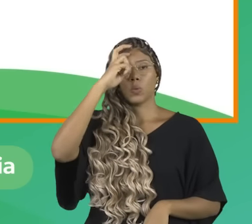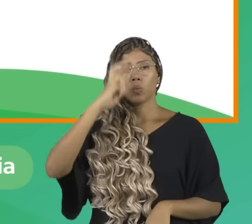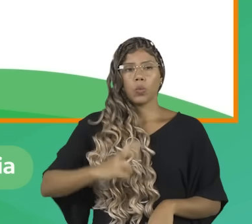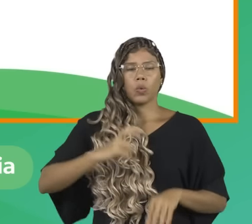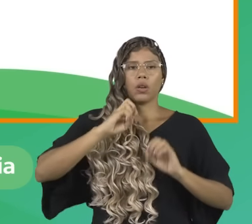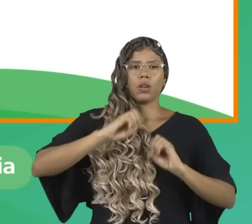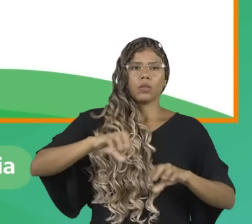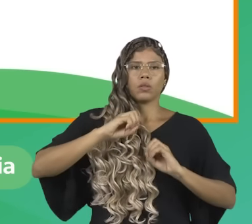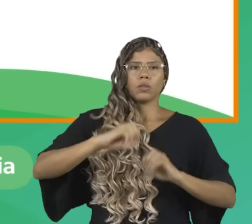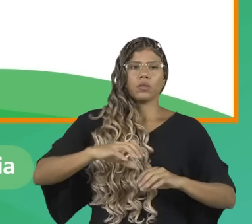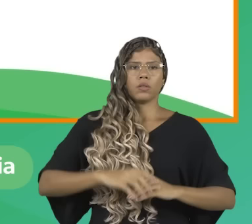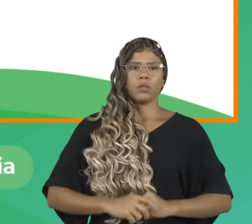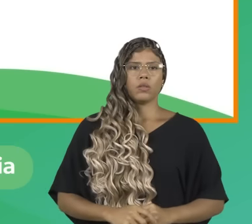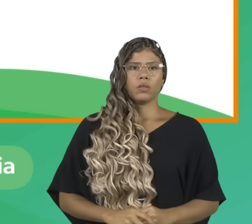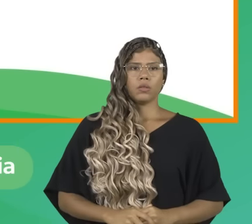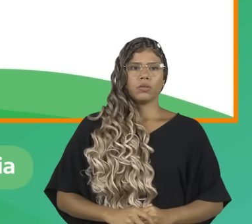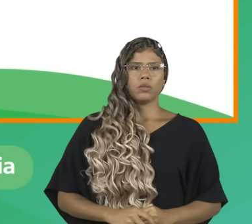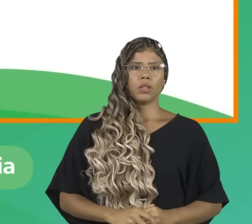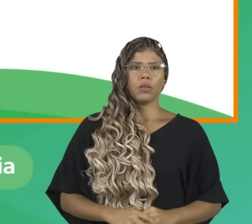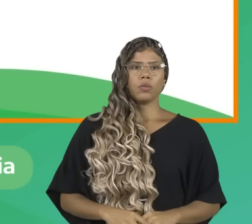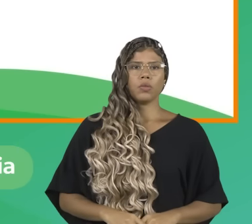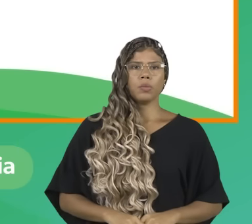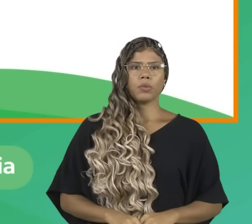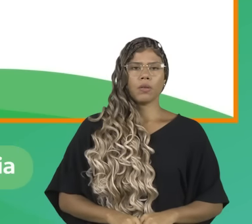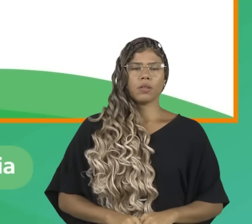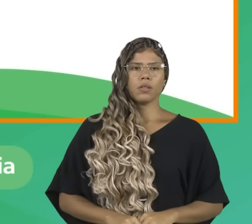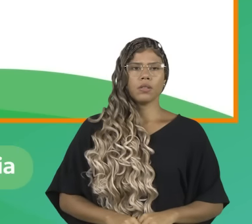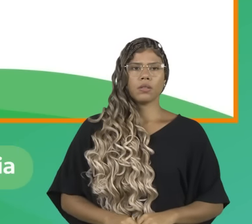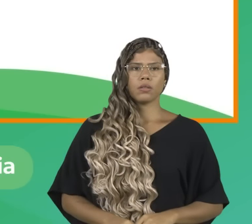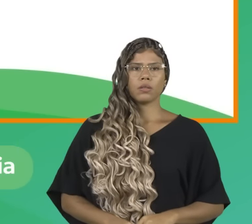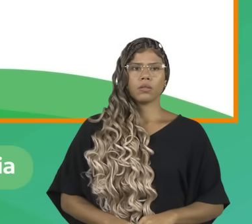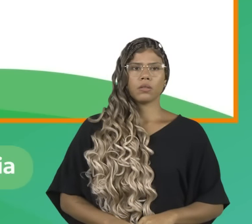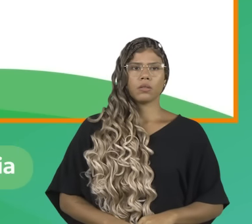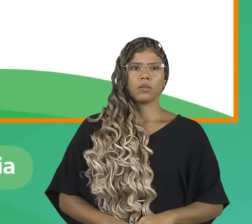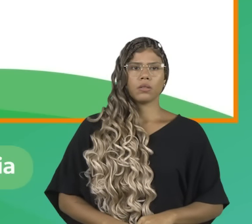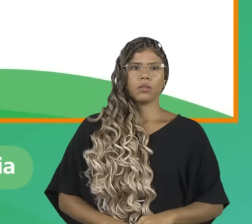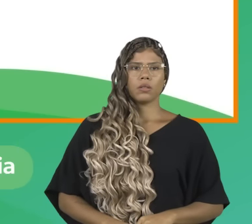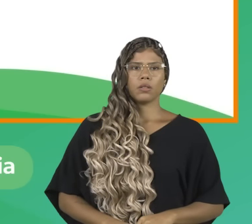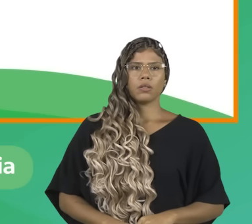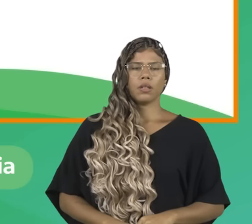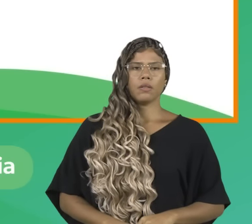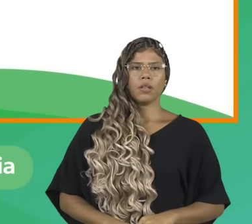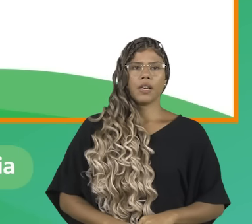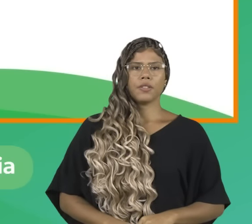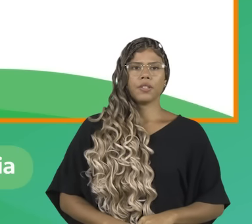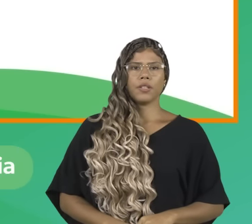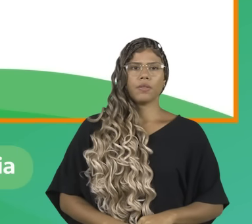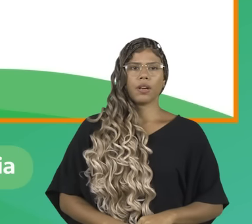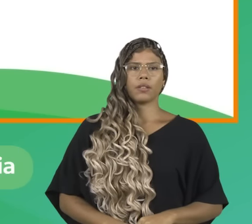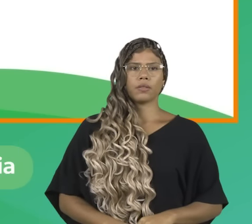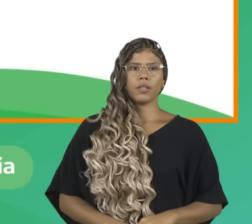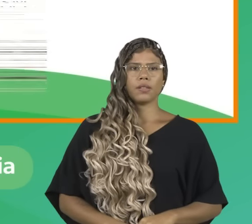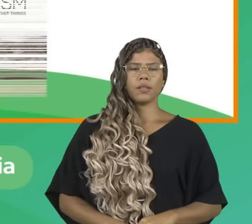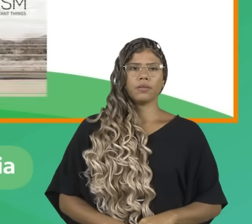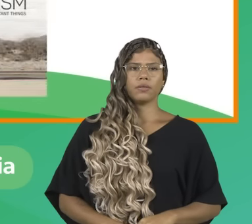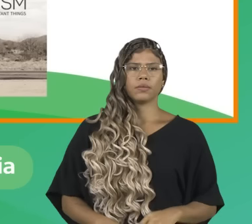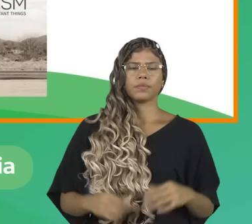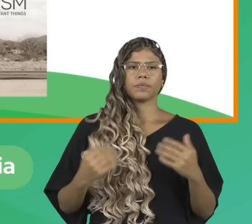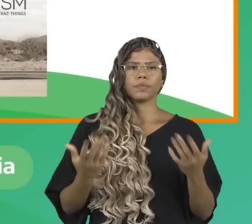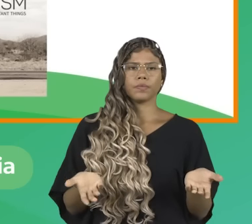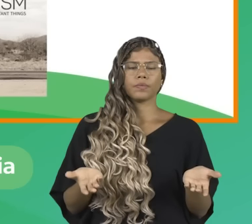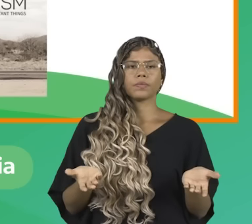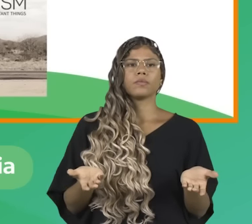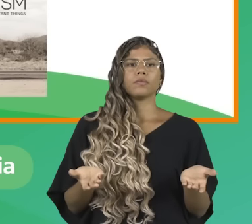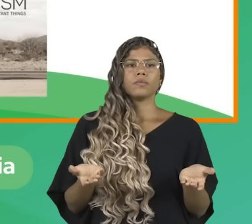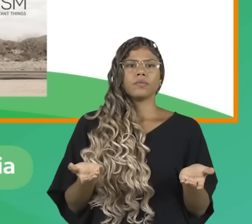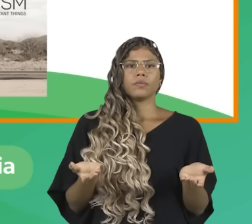2030. Essas agendas mudam com o tempo. Lá na Eco 92 a gente teve uma agenda, agora a gente tem outra. Uma